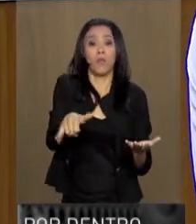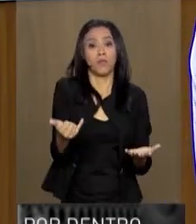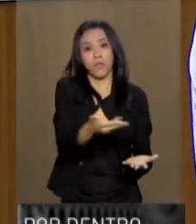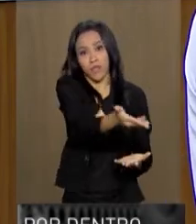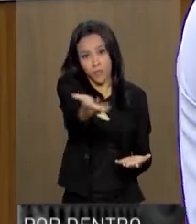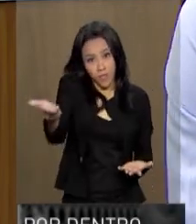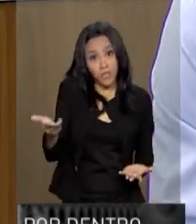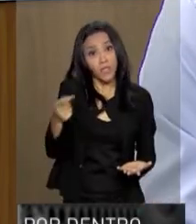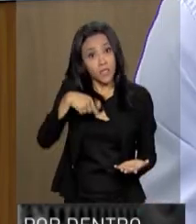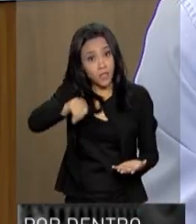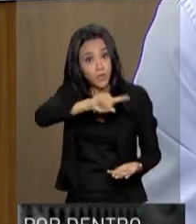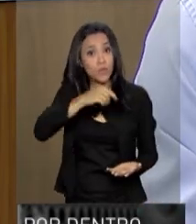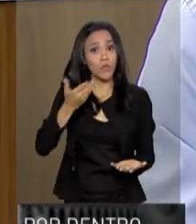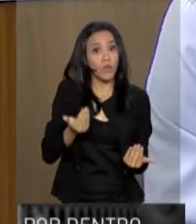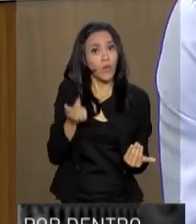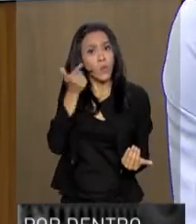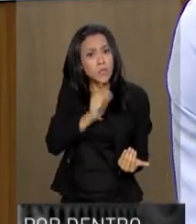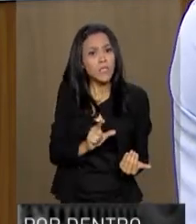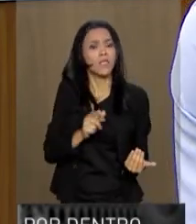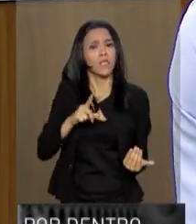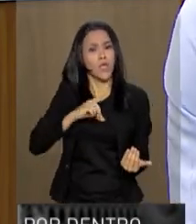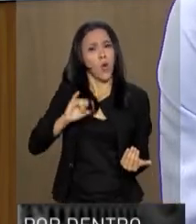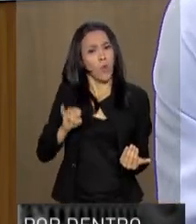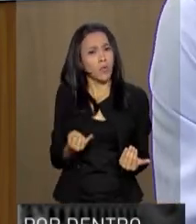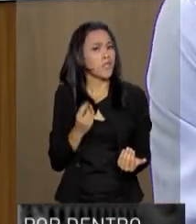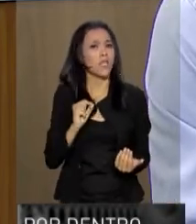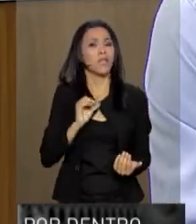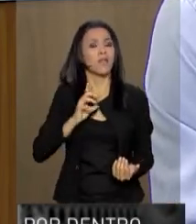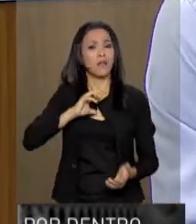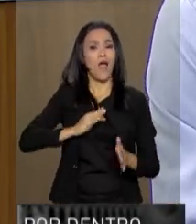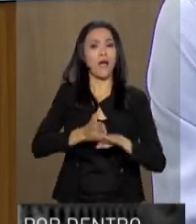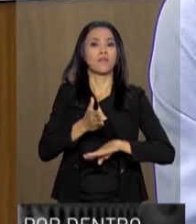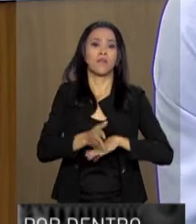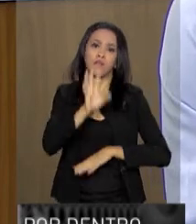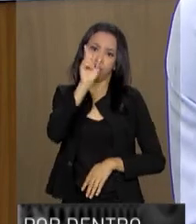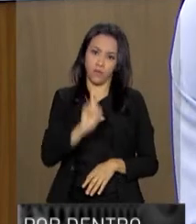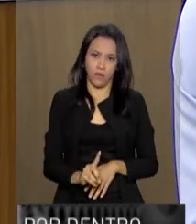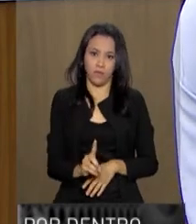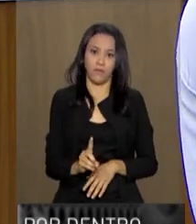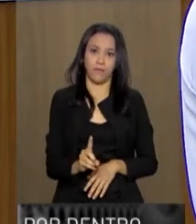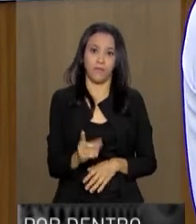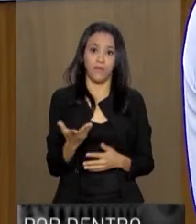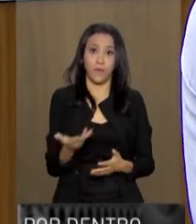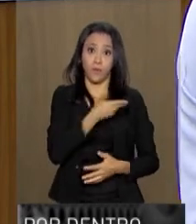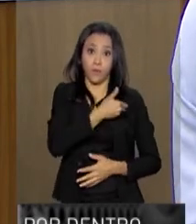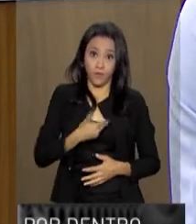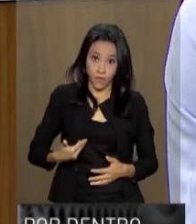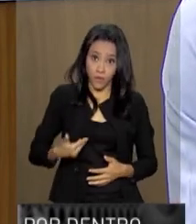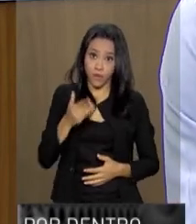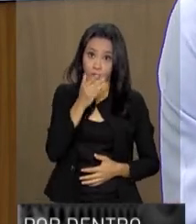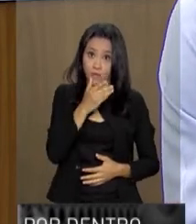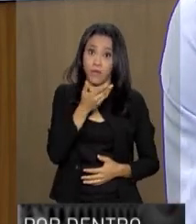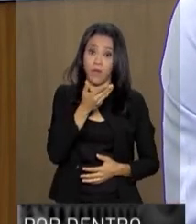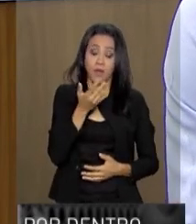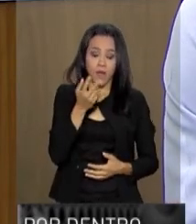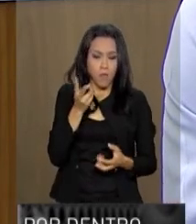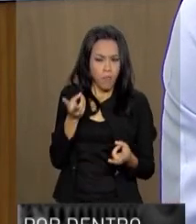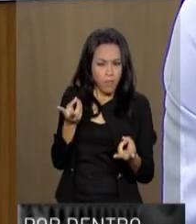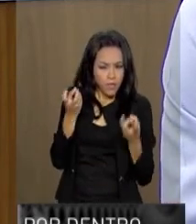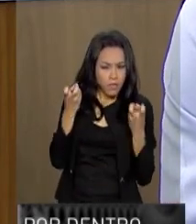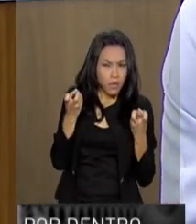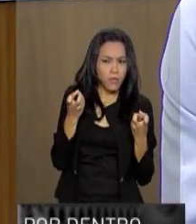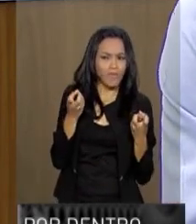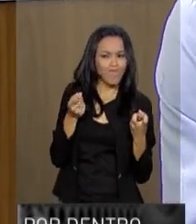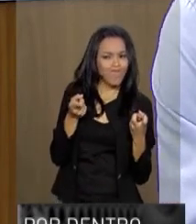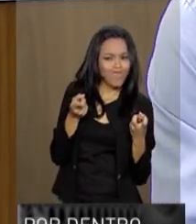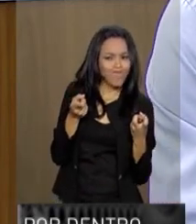dessas oportunidades têm acesso aos direitos o estado brasileiro passa a enxergar os jovens não mais como